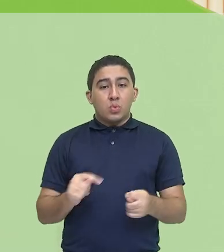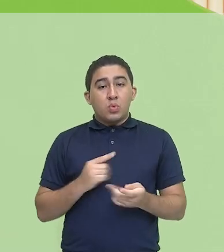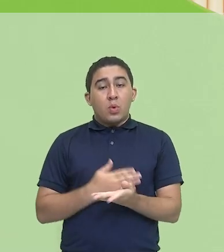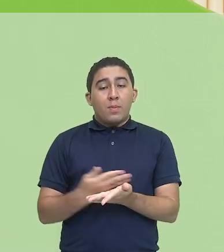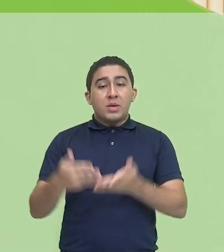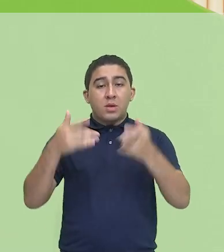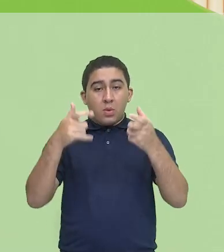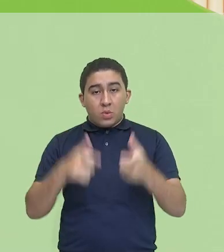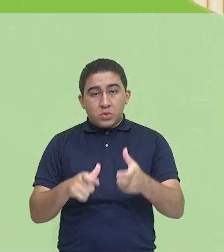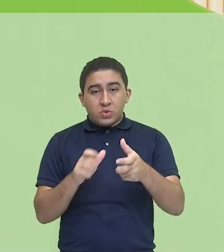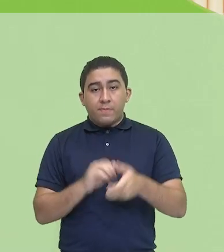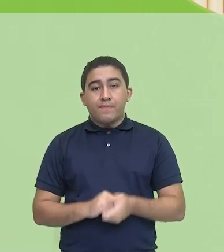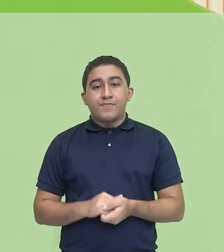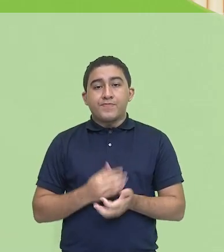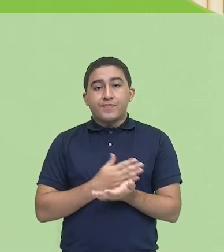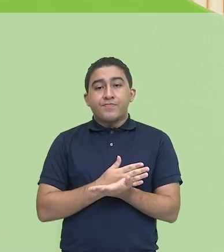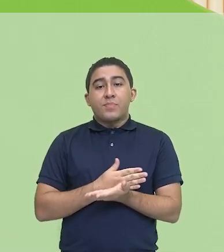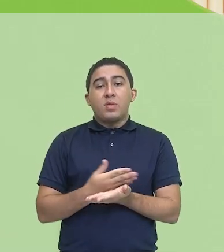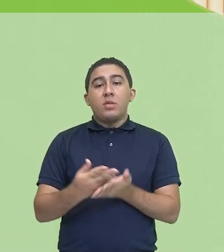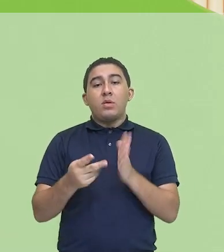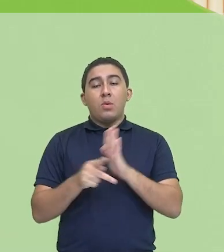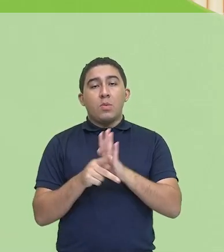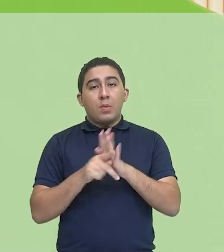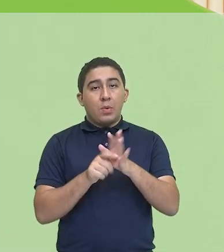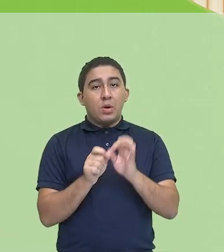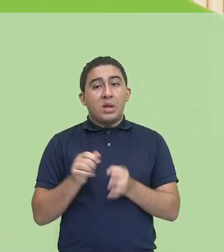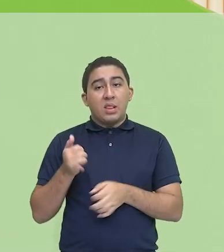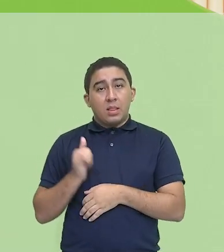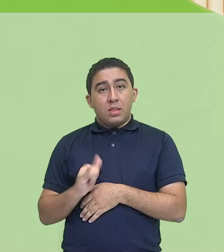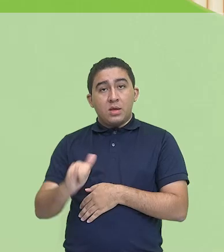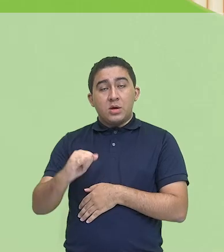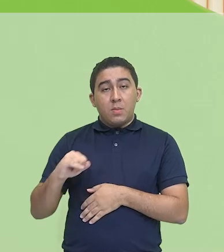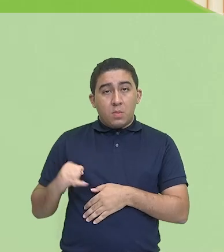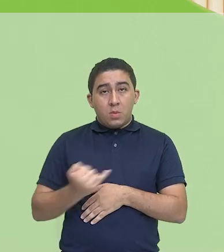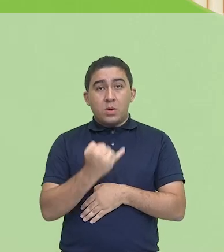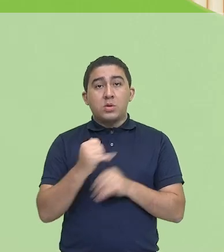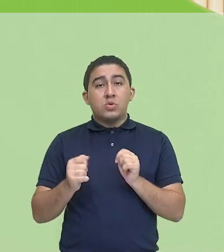começa com o quê? Começa com o aproveitamento da energia